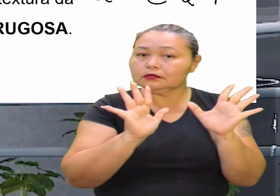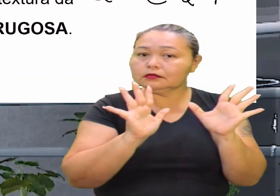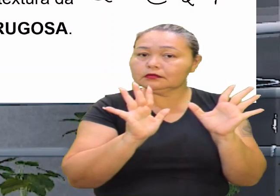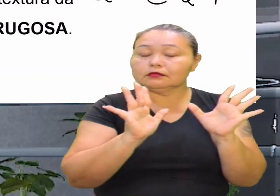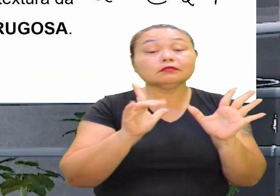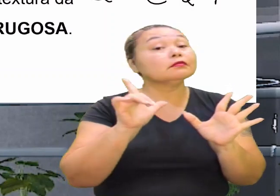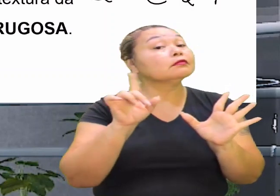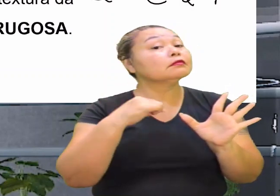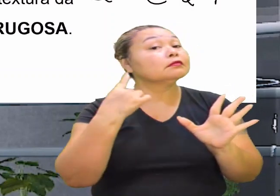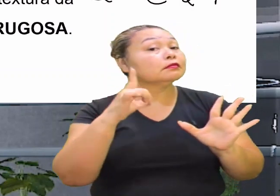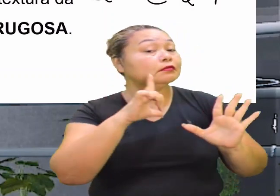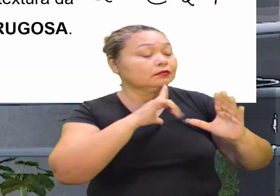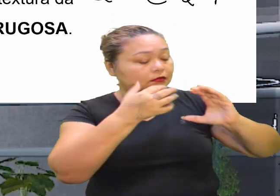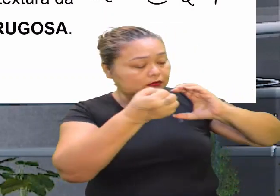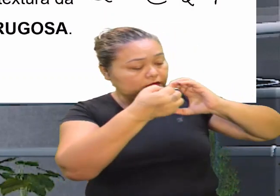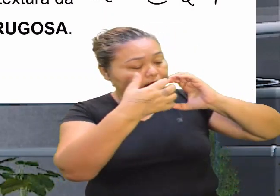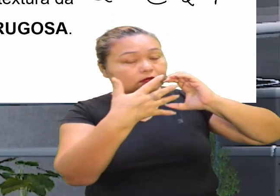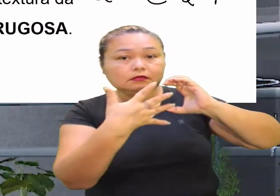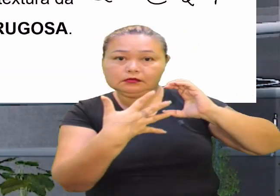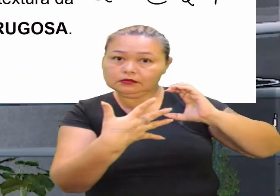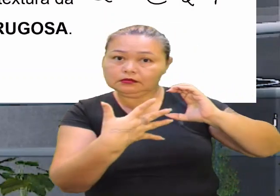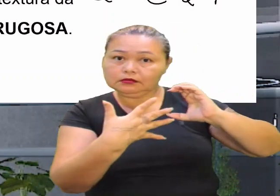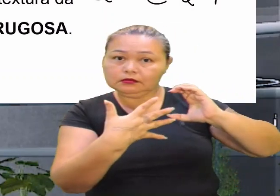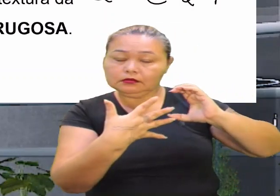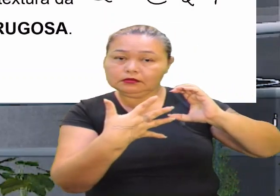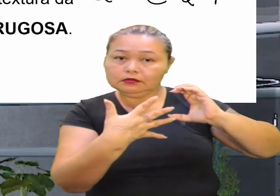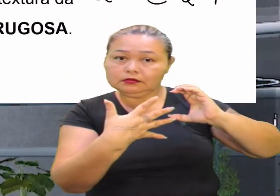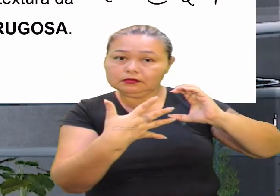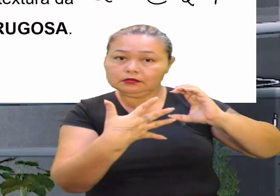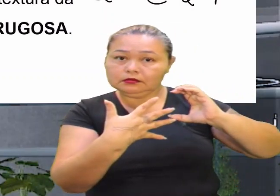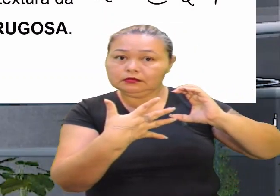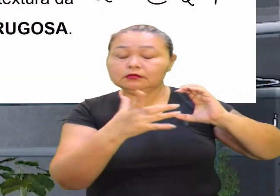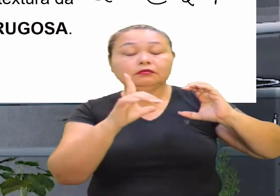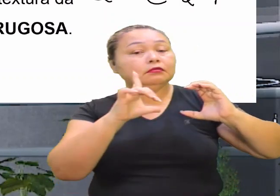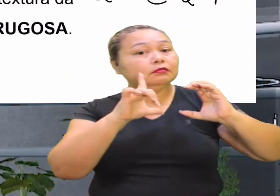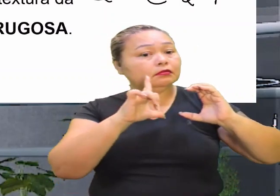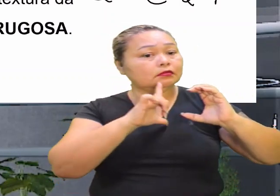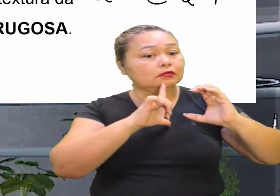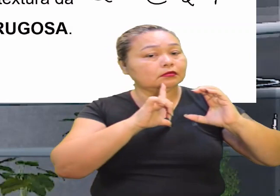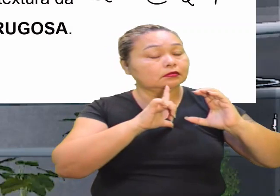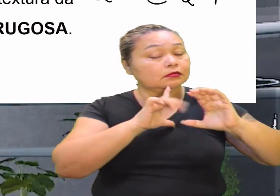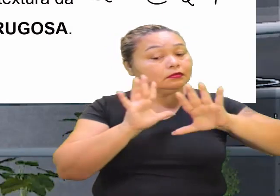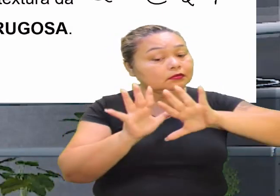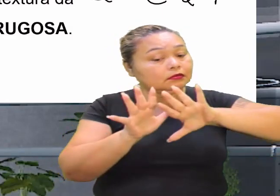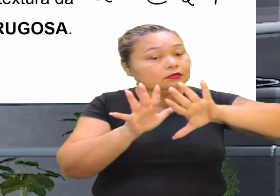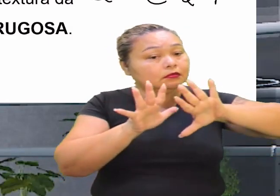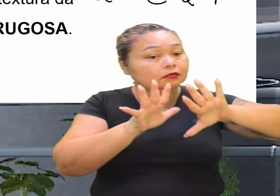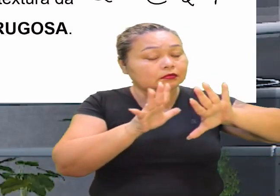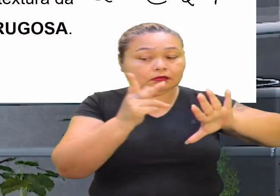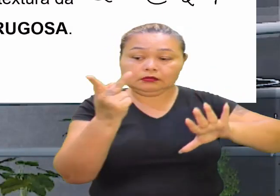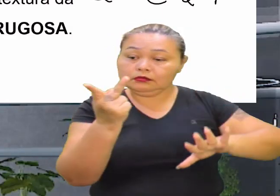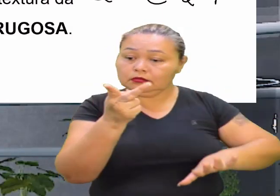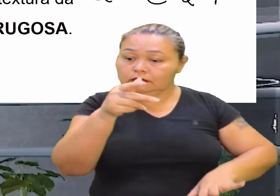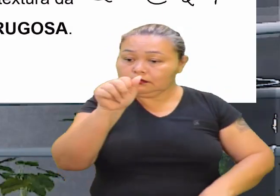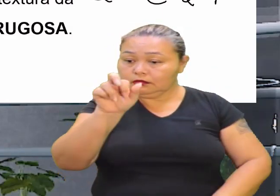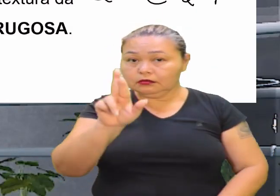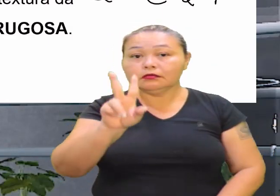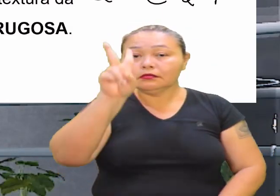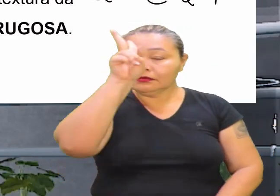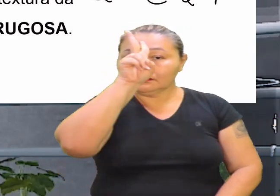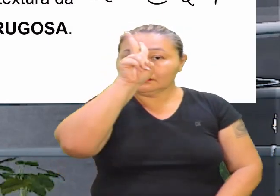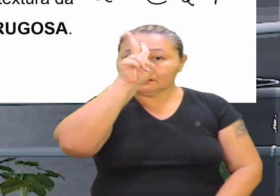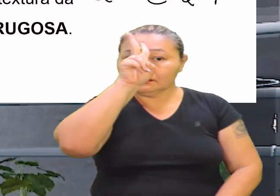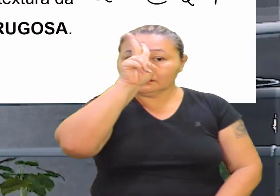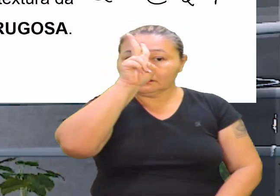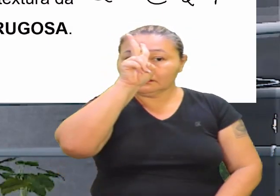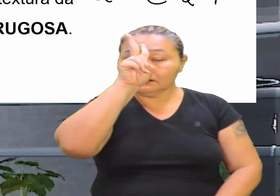Nós temos características, claro, temos primeiro momento aqui, lembrar,